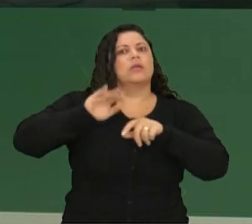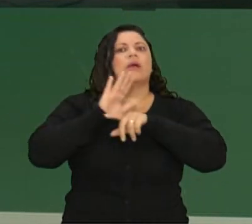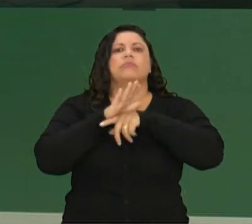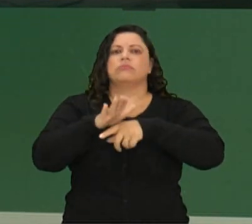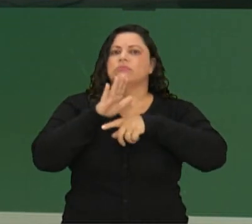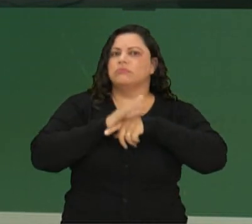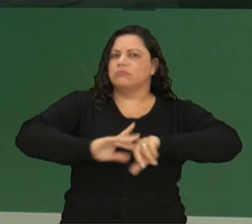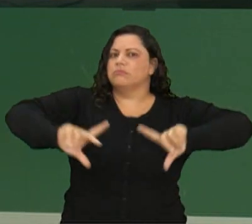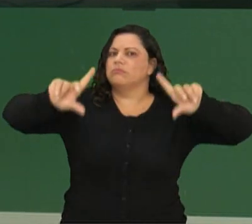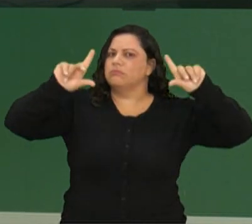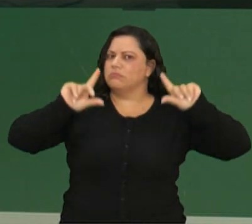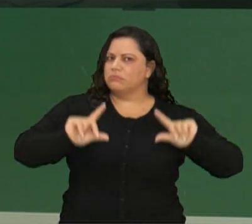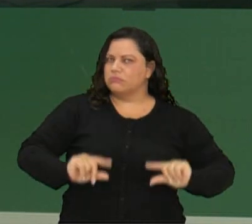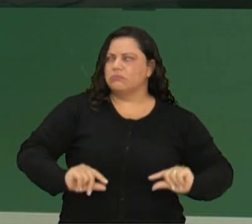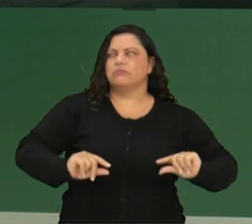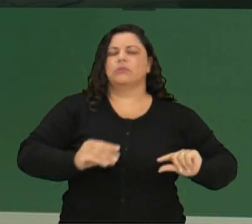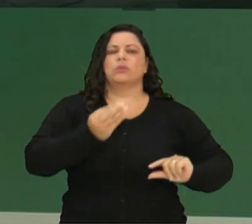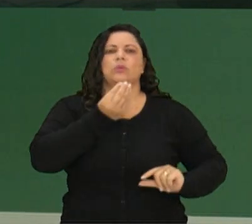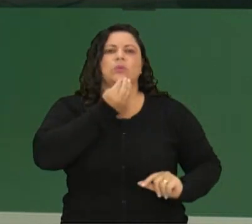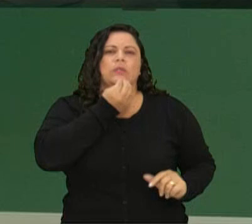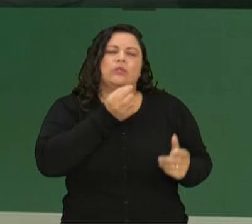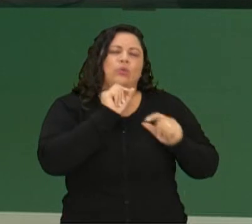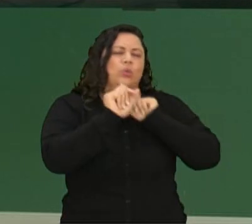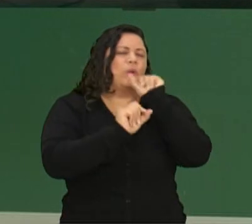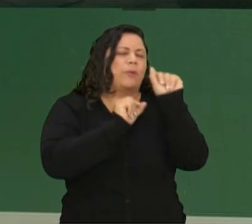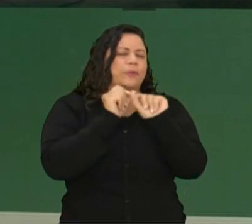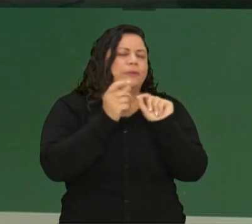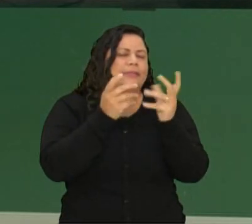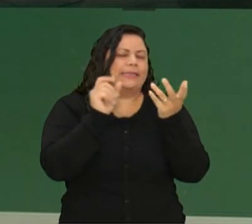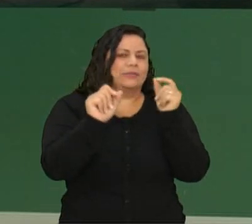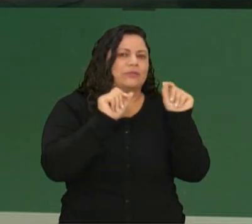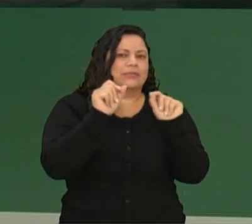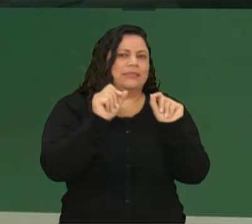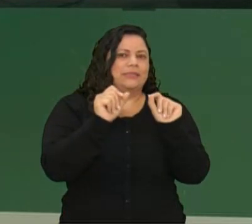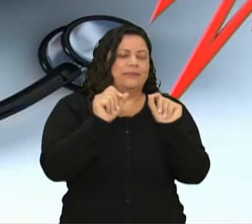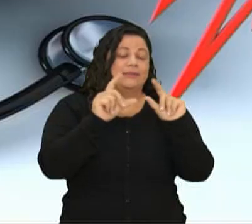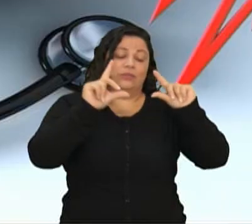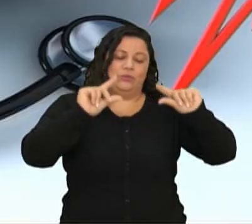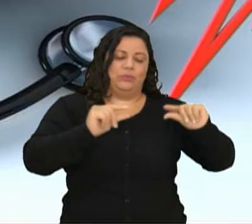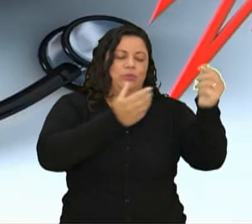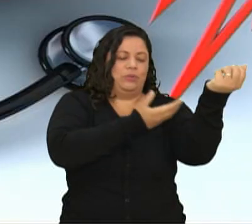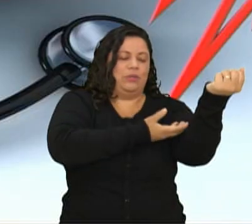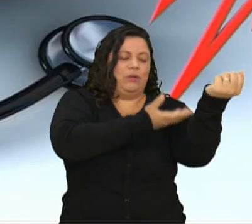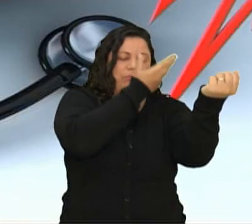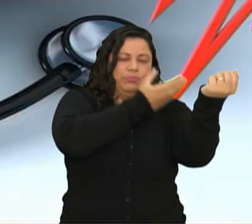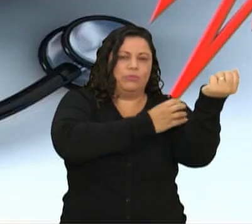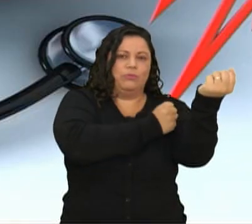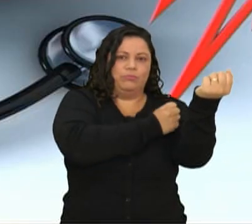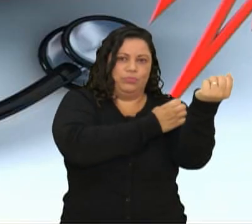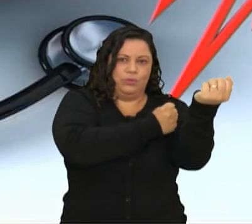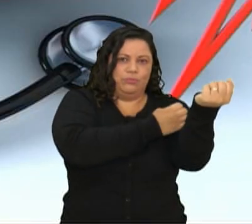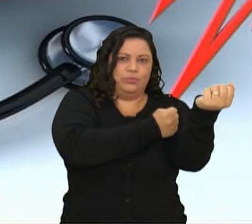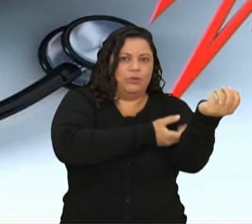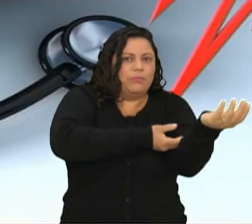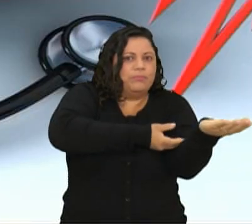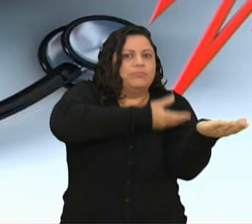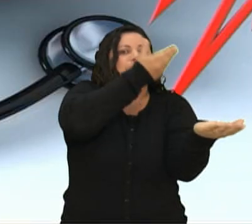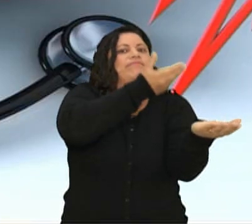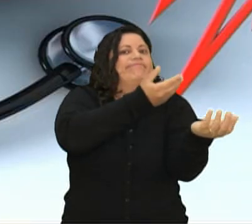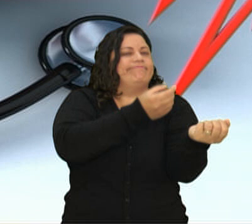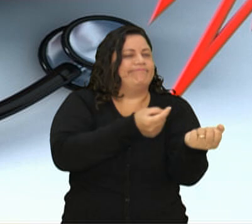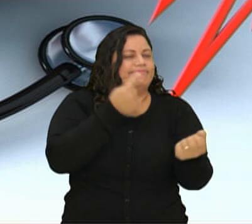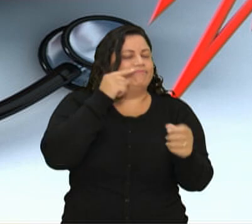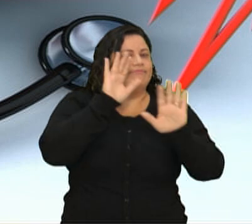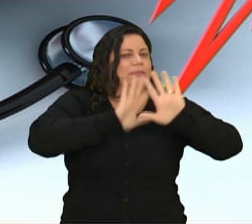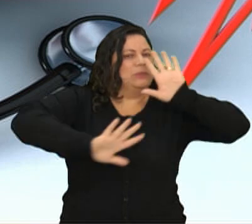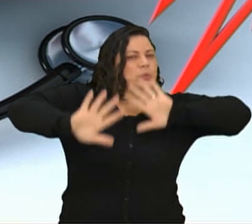diminuir as chances de uma pressão elevada, tá? Então, cuidar da pressão, monitorar ela, né, é cuidar também